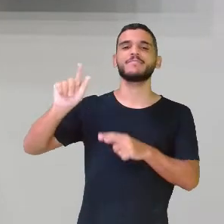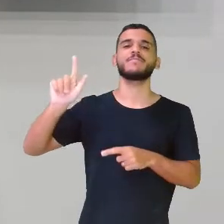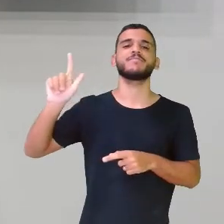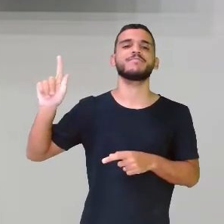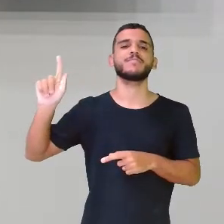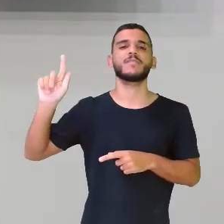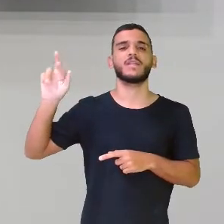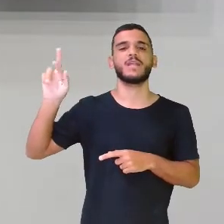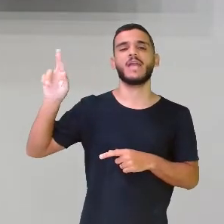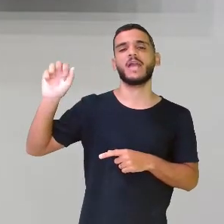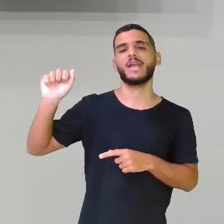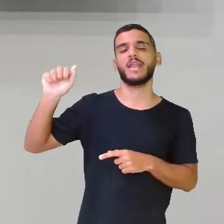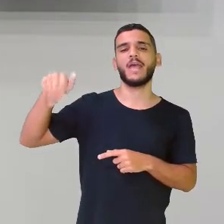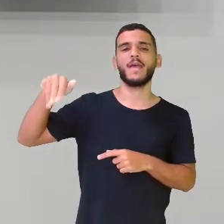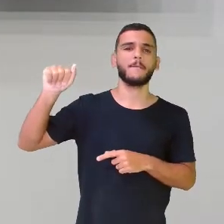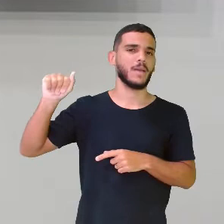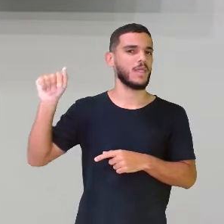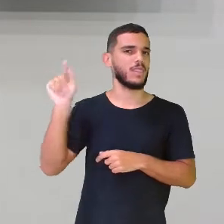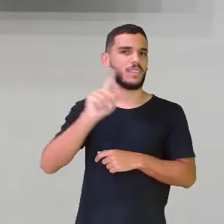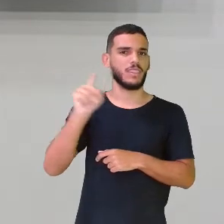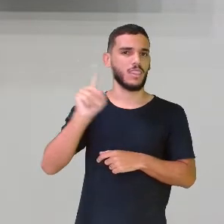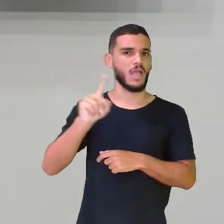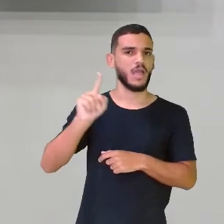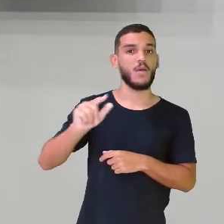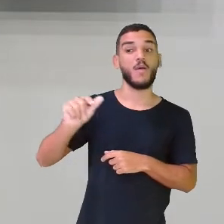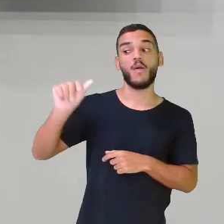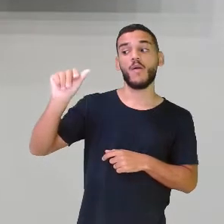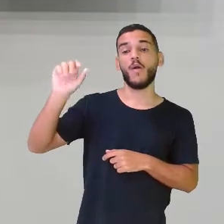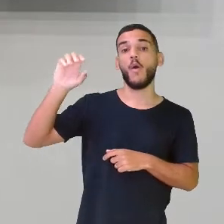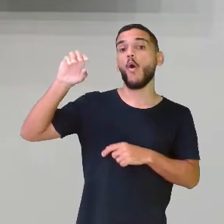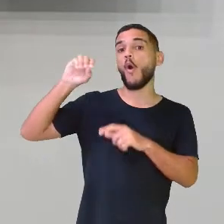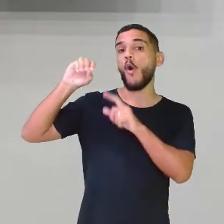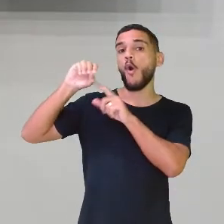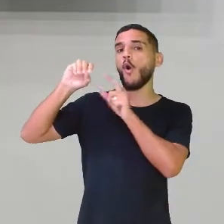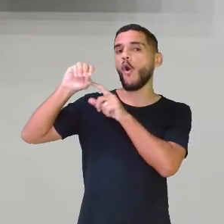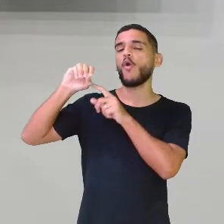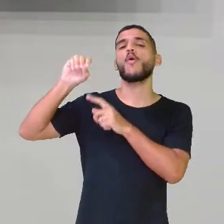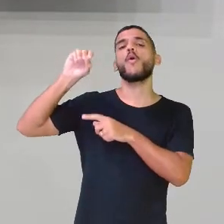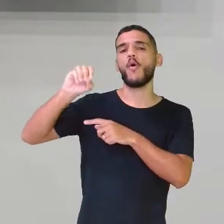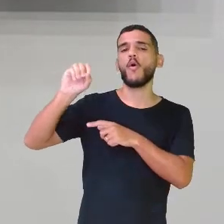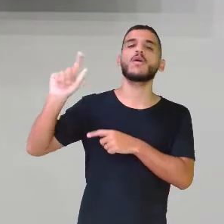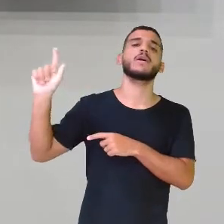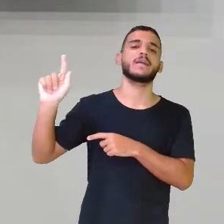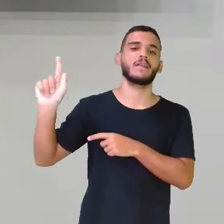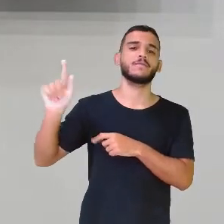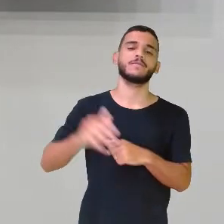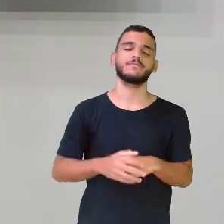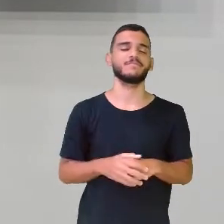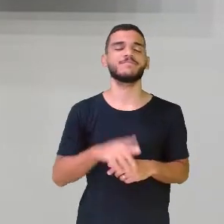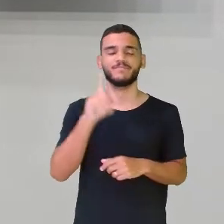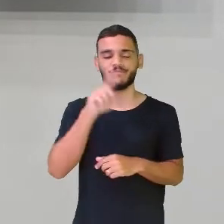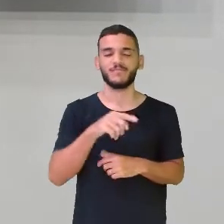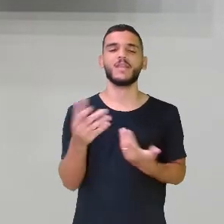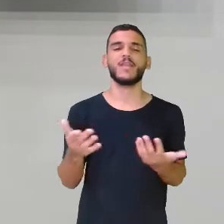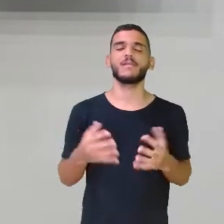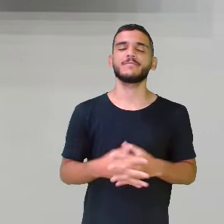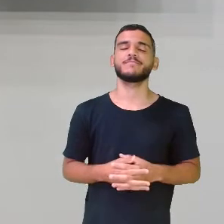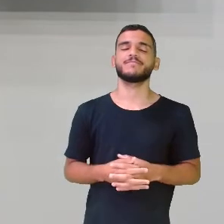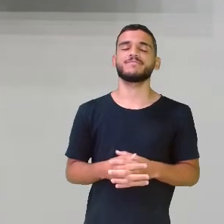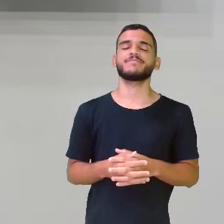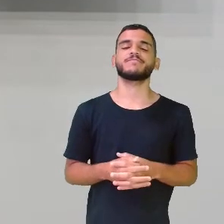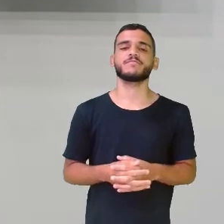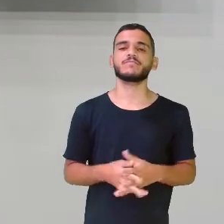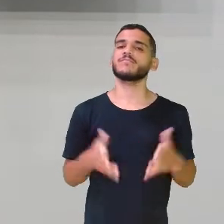O grama é a unidade básica estabelecida pelo Sistema Internacional de Medidas.